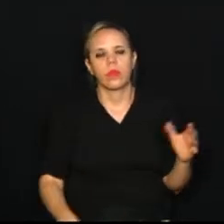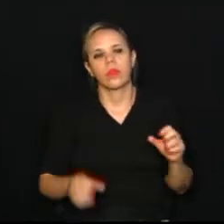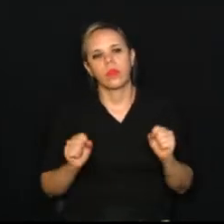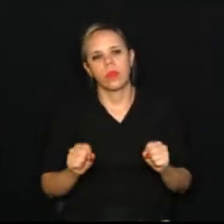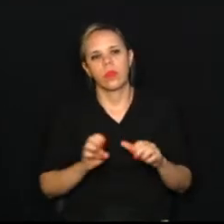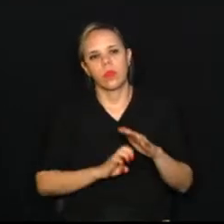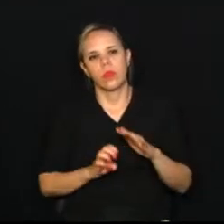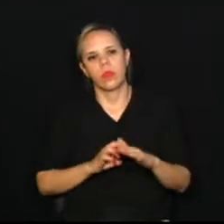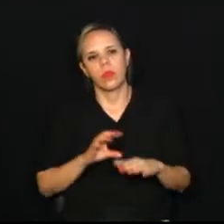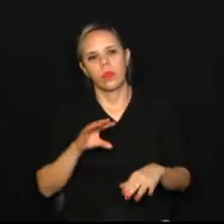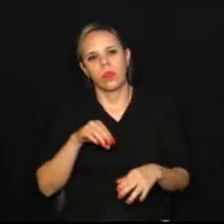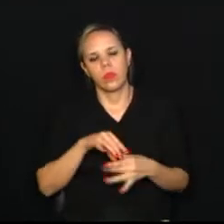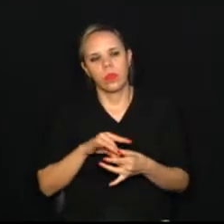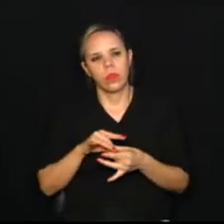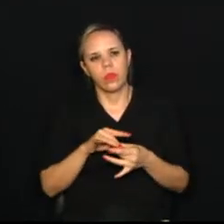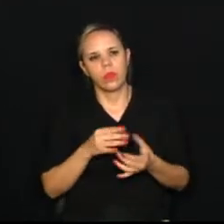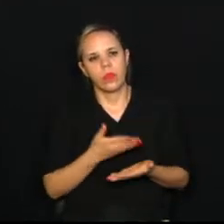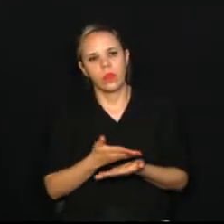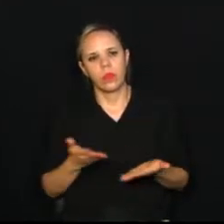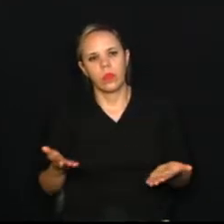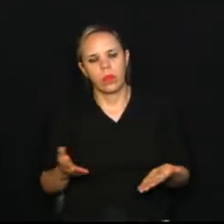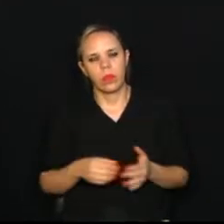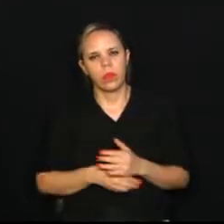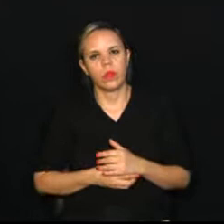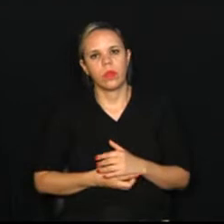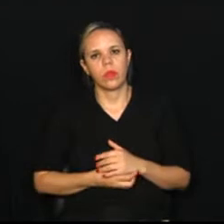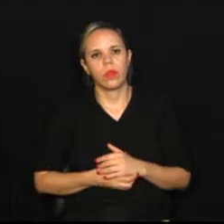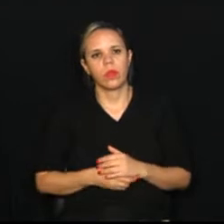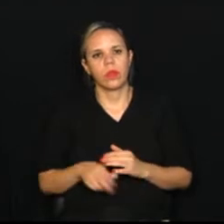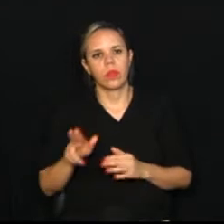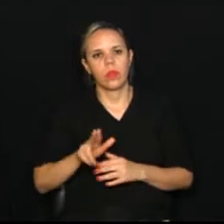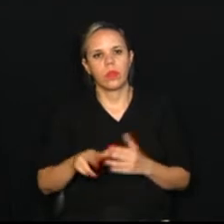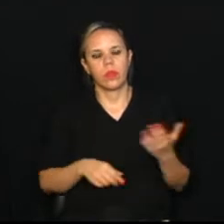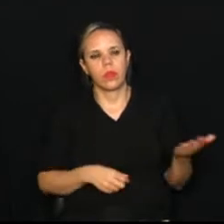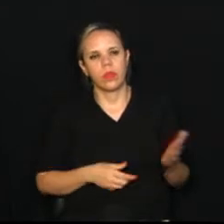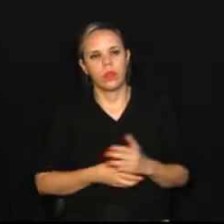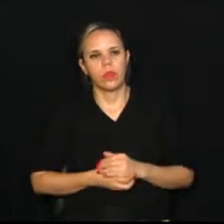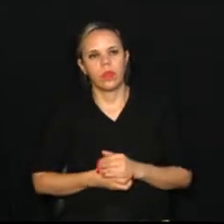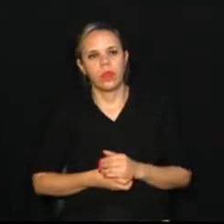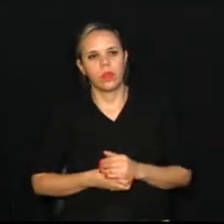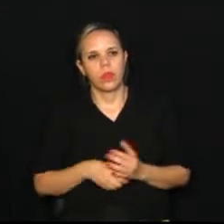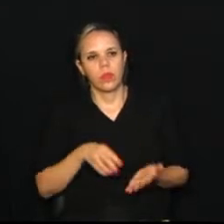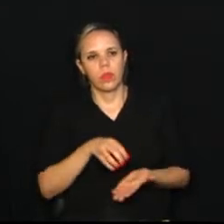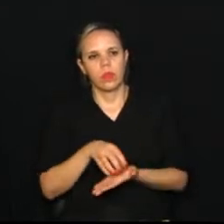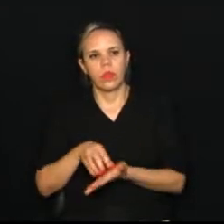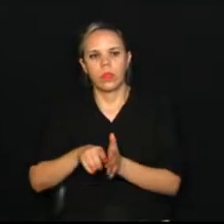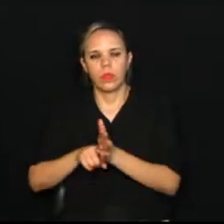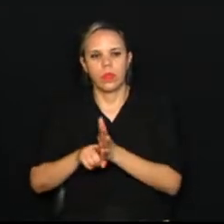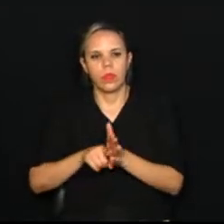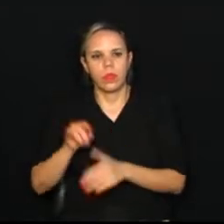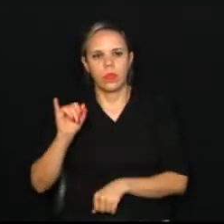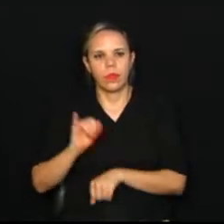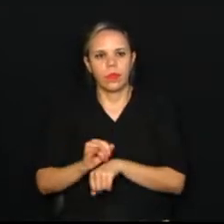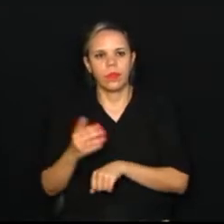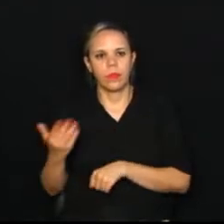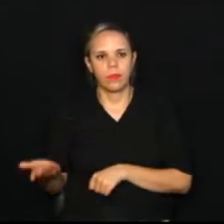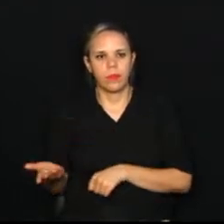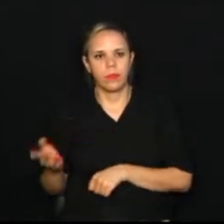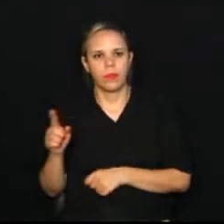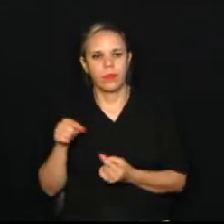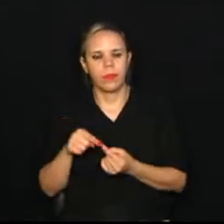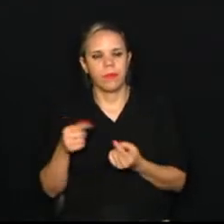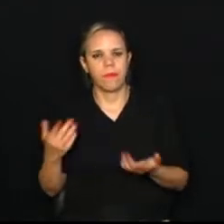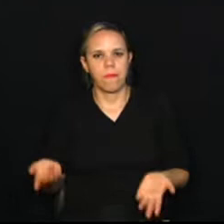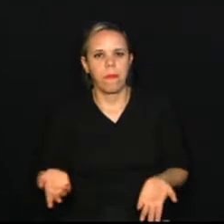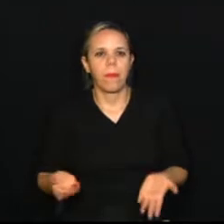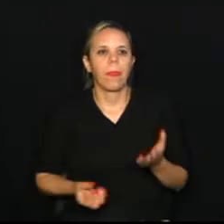empresas integradas entre si, integradas às universidades, a centros de pesquisa internacionais. O objetivo lá